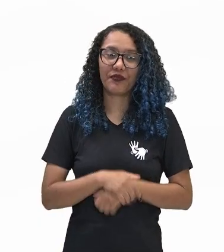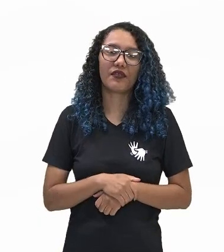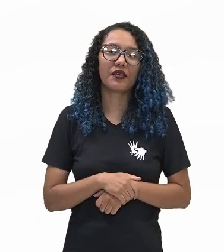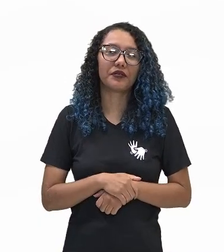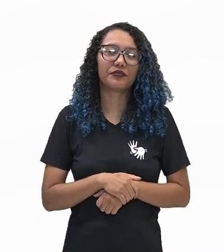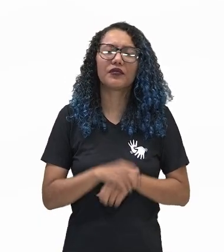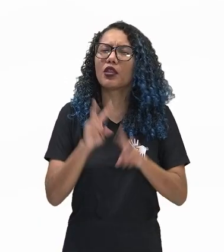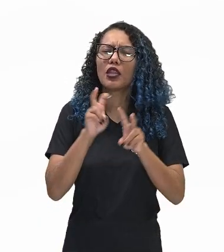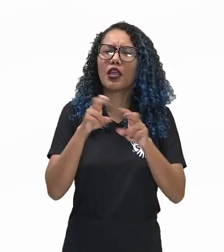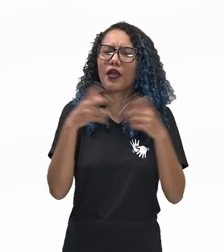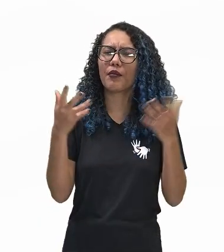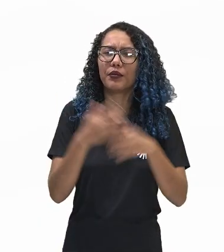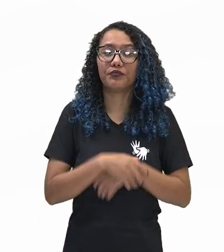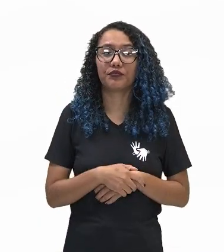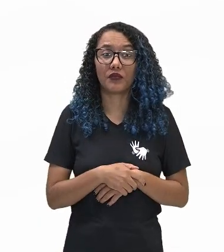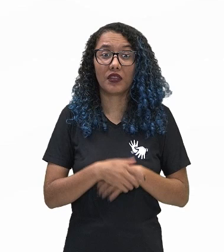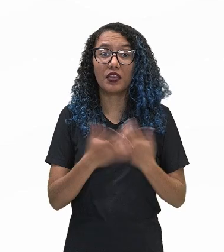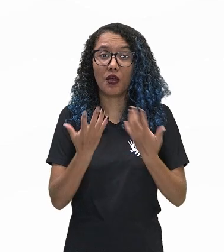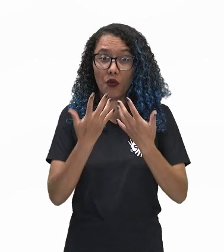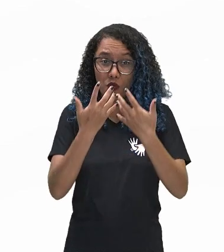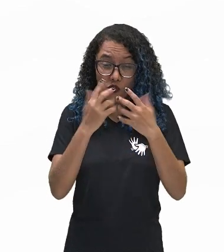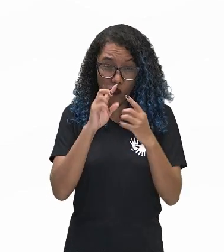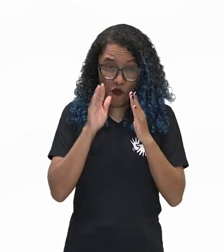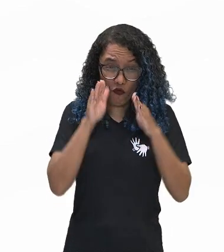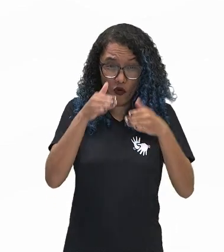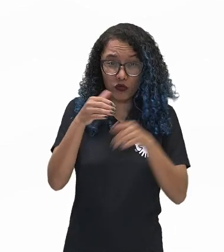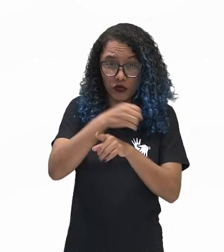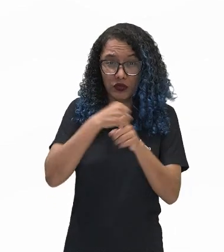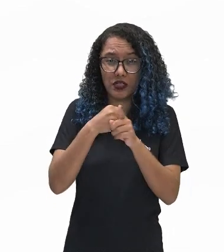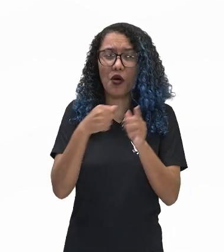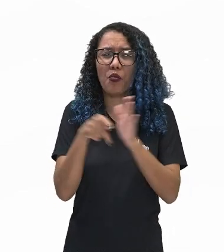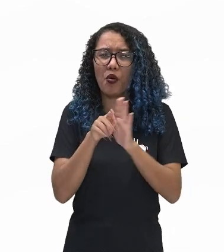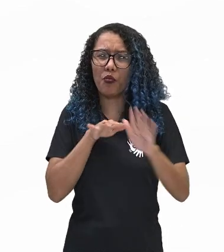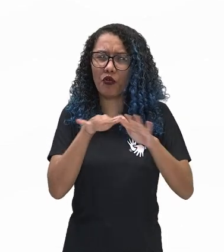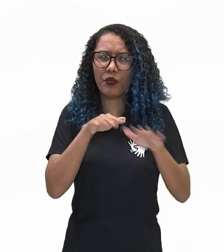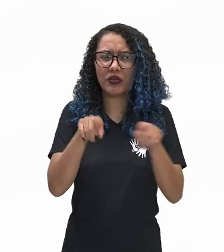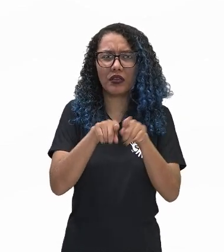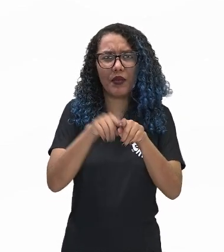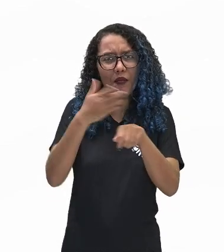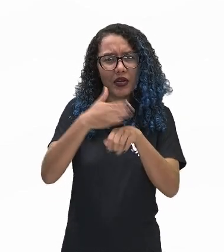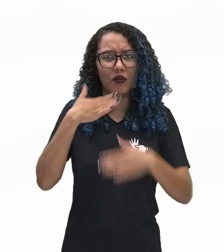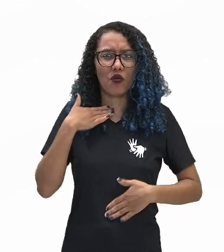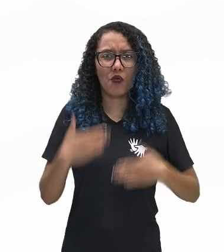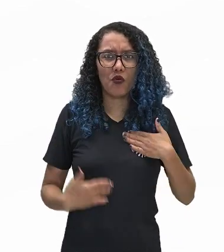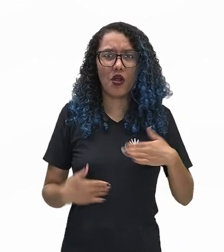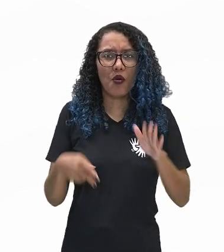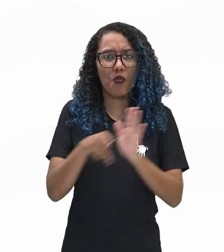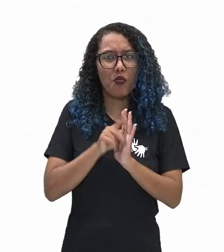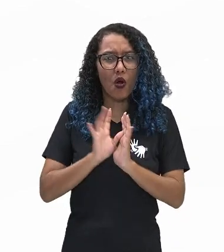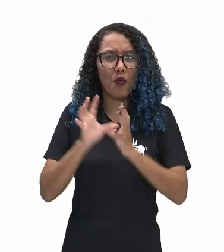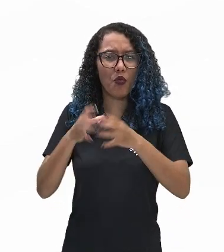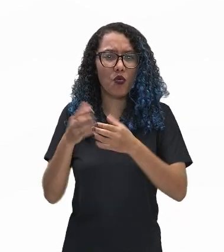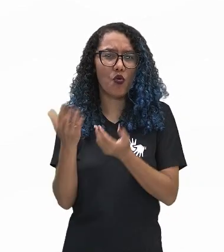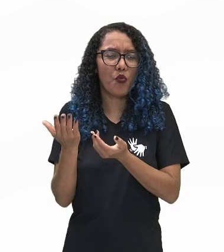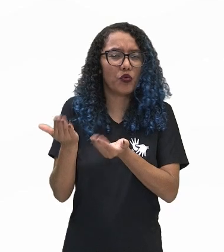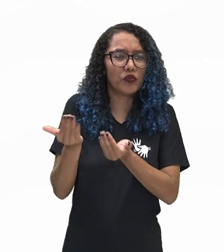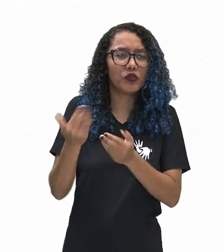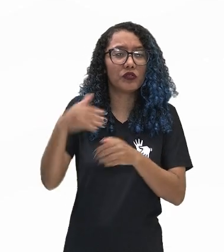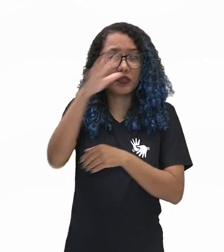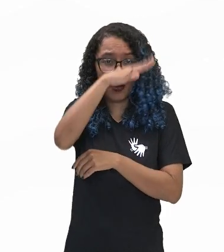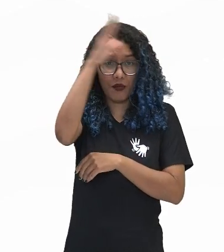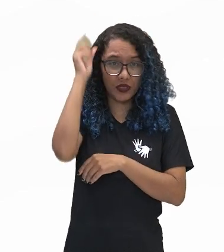conhecimento funções sociais dos Mentos e das práticas corporais da cultura da Juventude